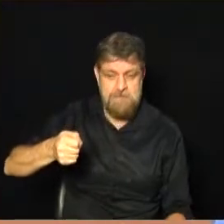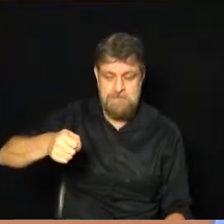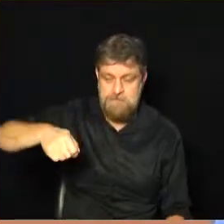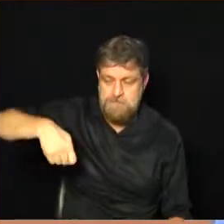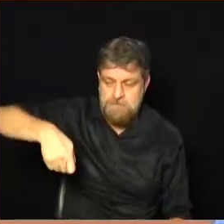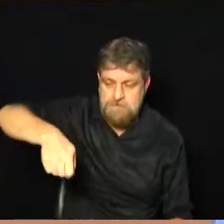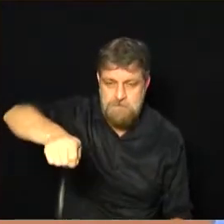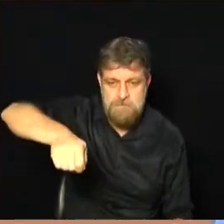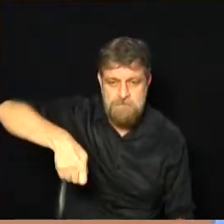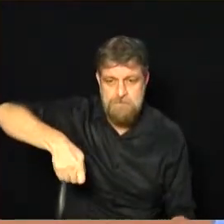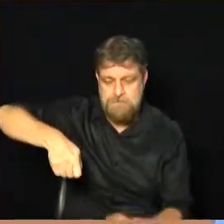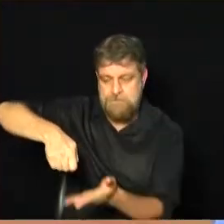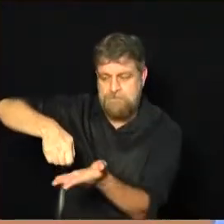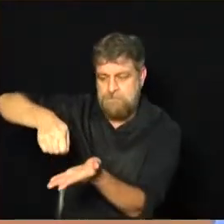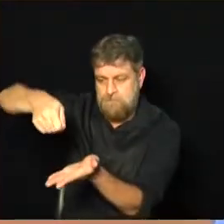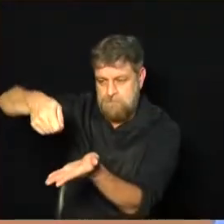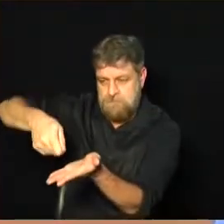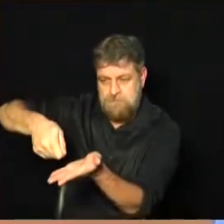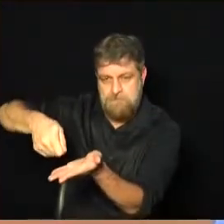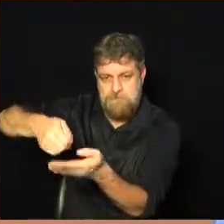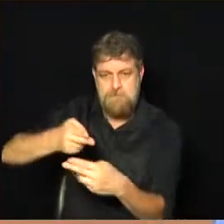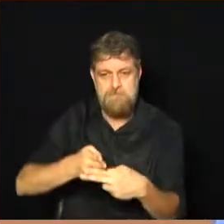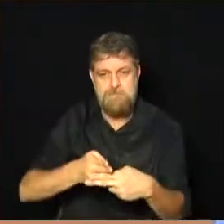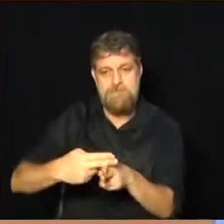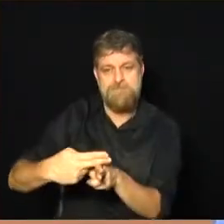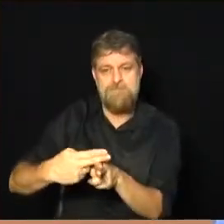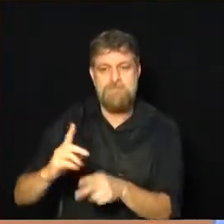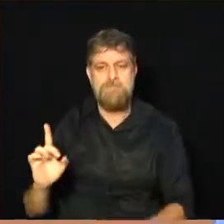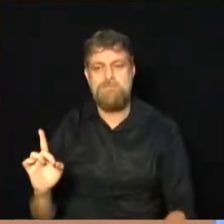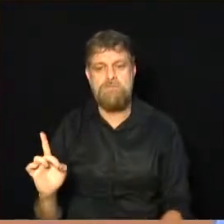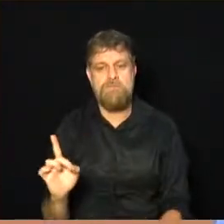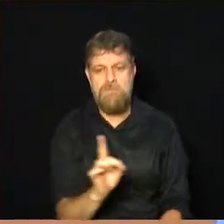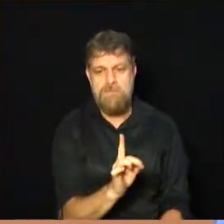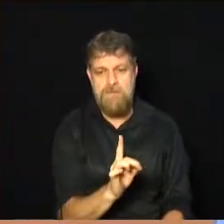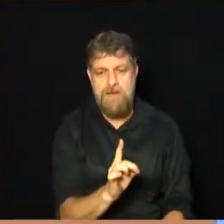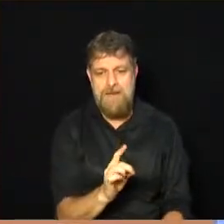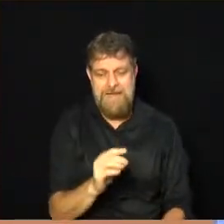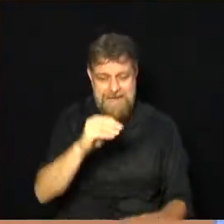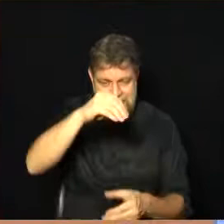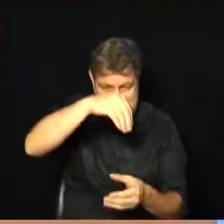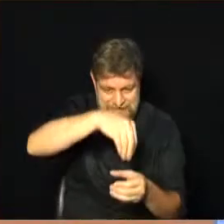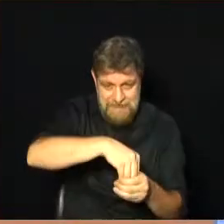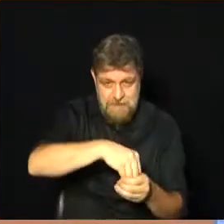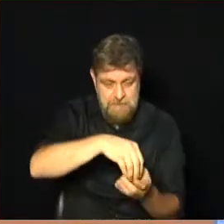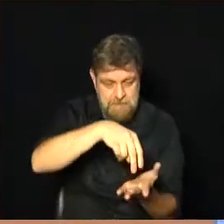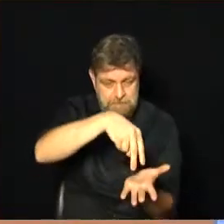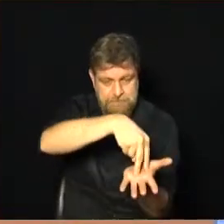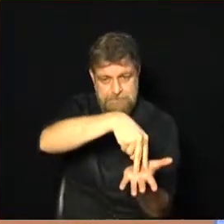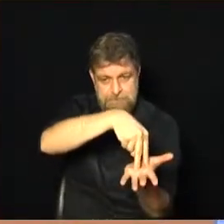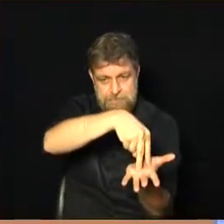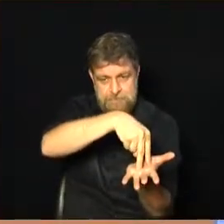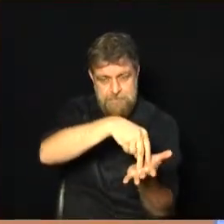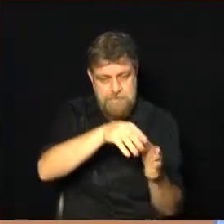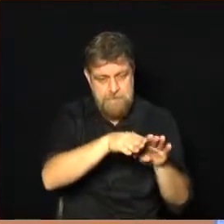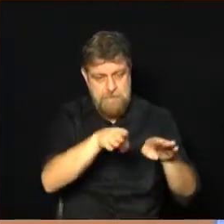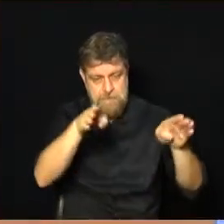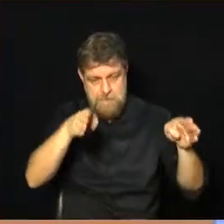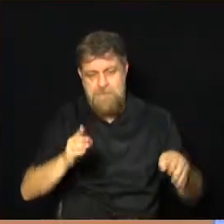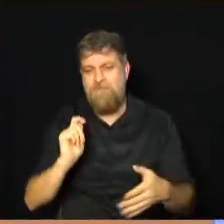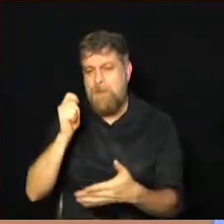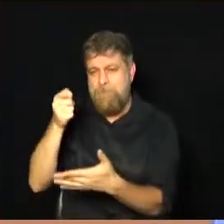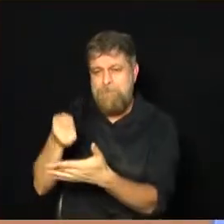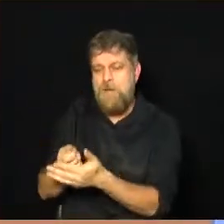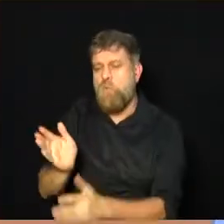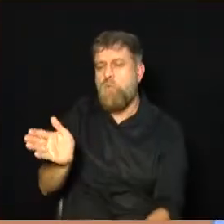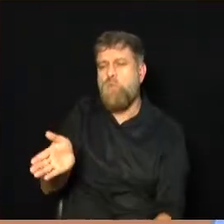vai validar na entrada. Entra na estação. A hora que ela entrar dentro da estação, ela já fez o pagamento